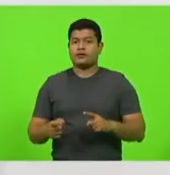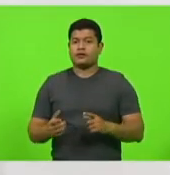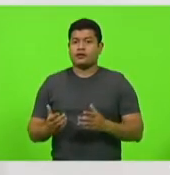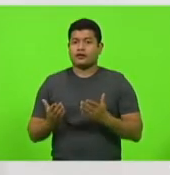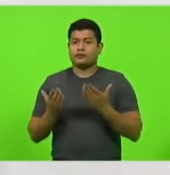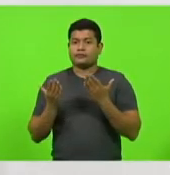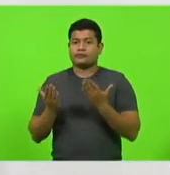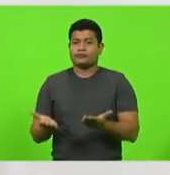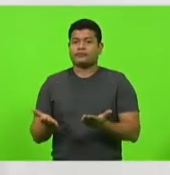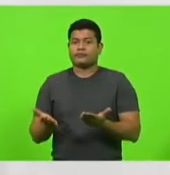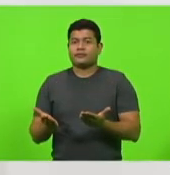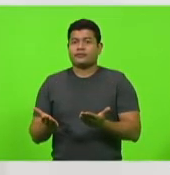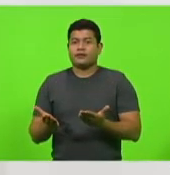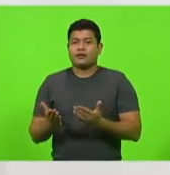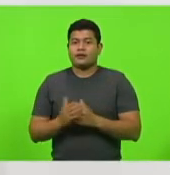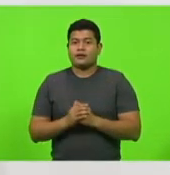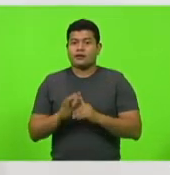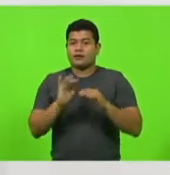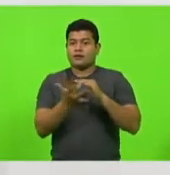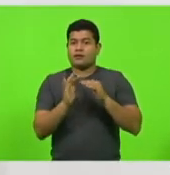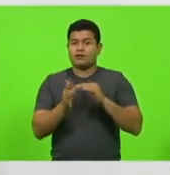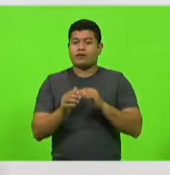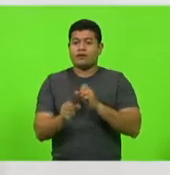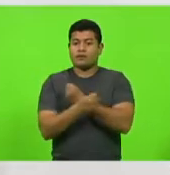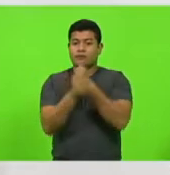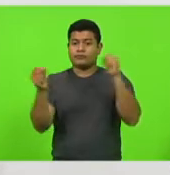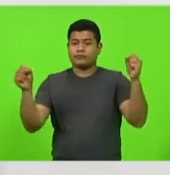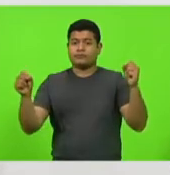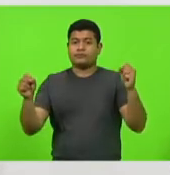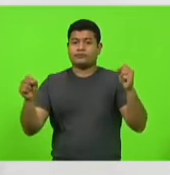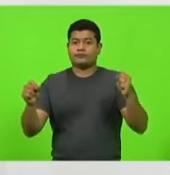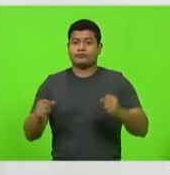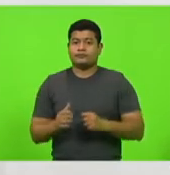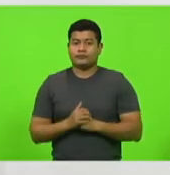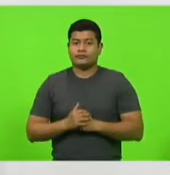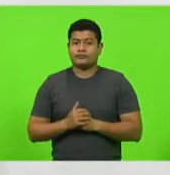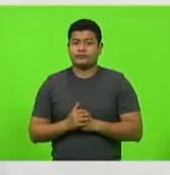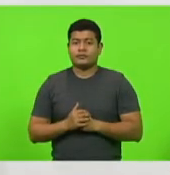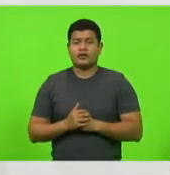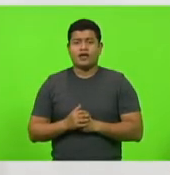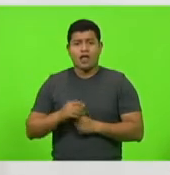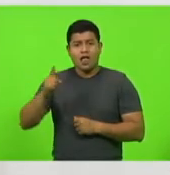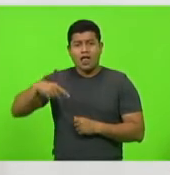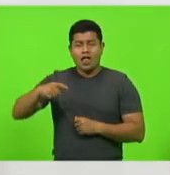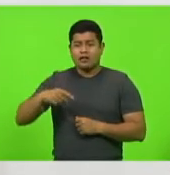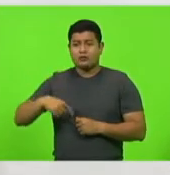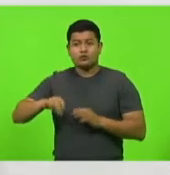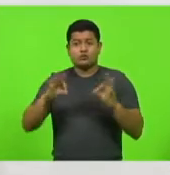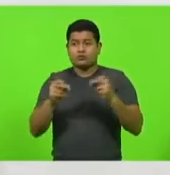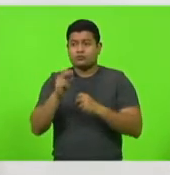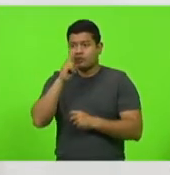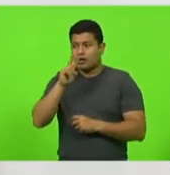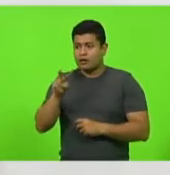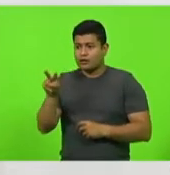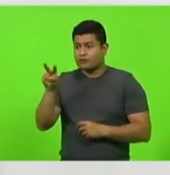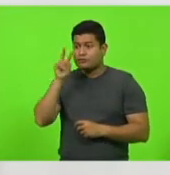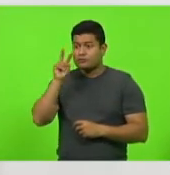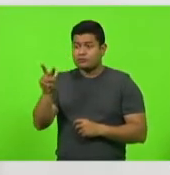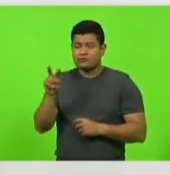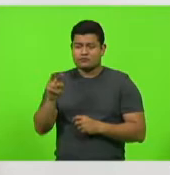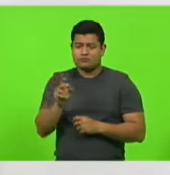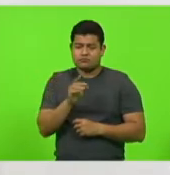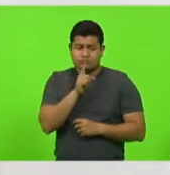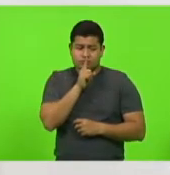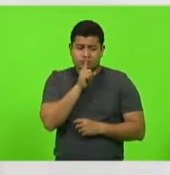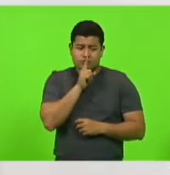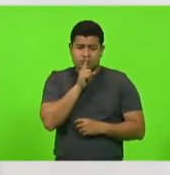sociais. É um absurdo. E todos ficam calados. Não vi até agora